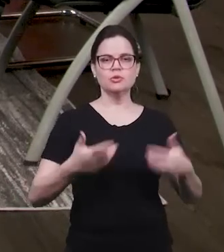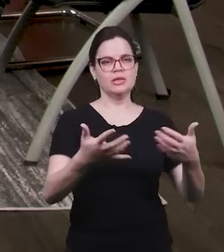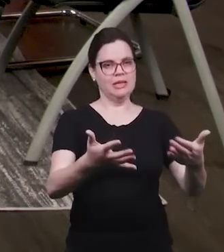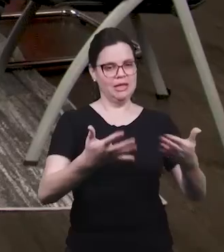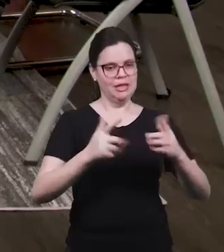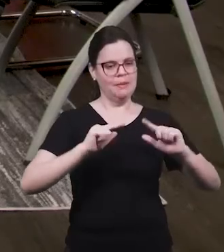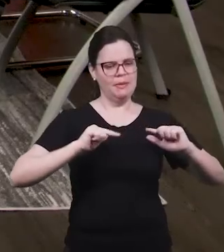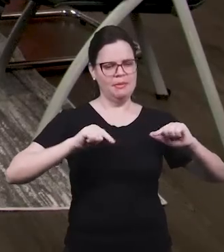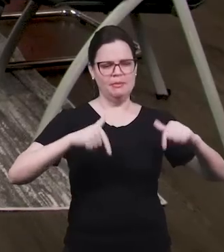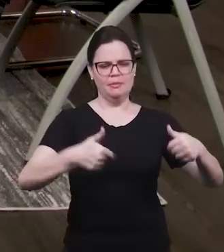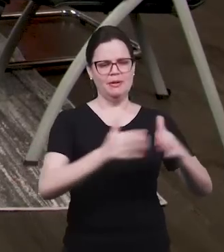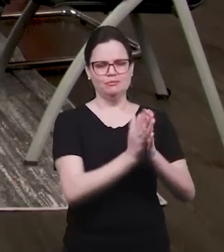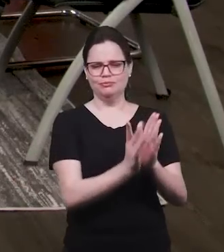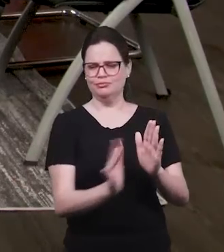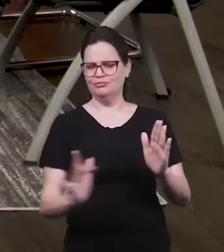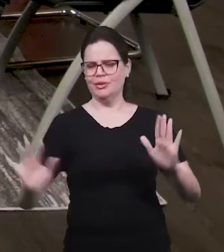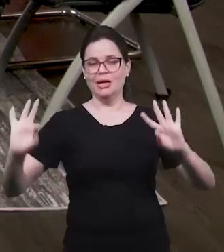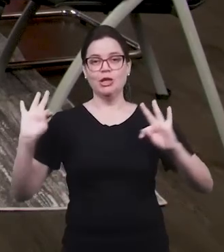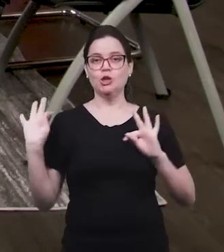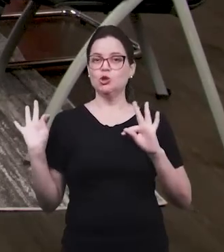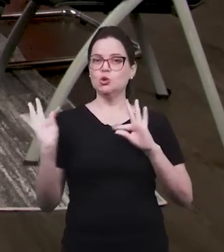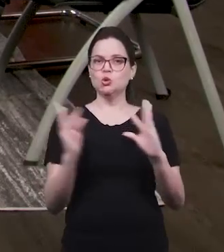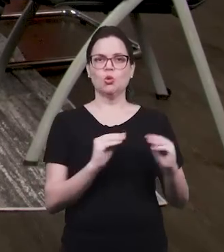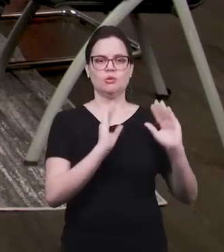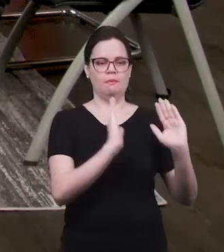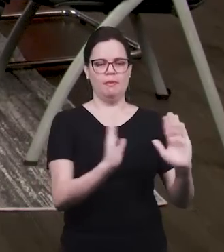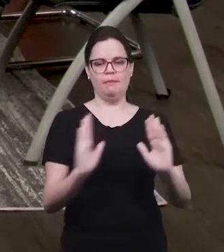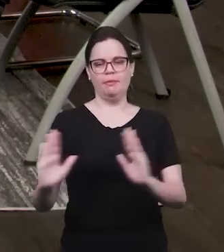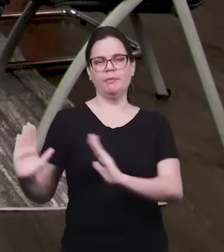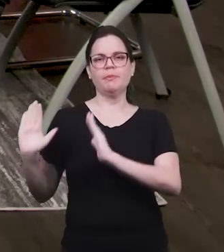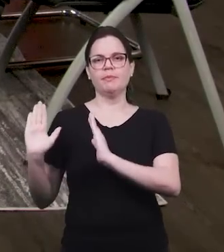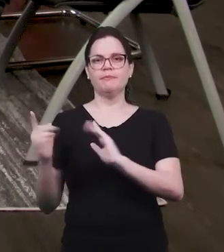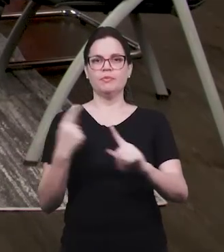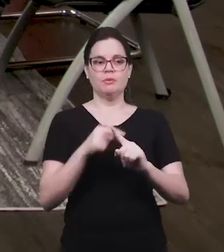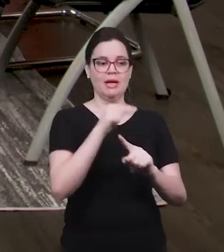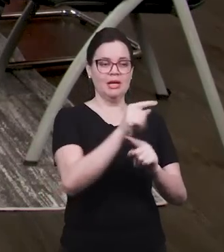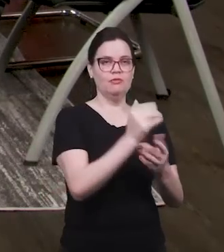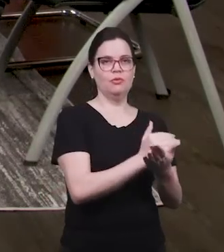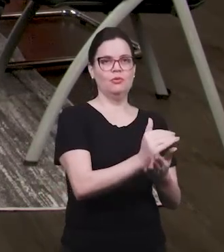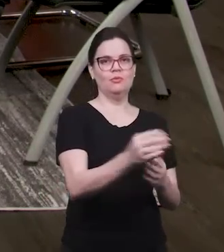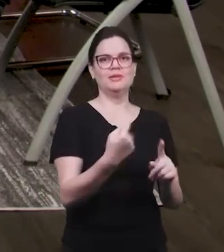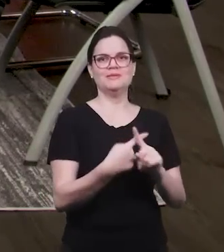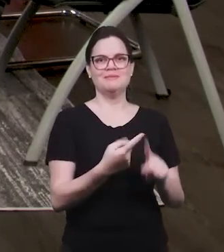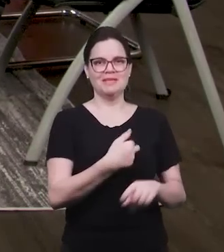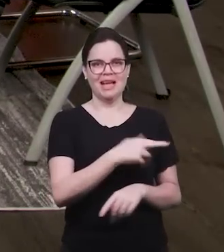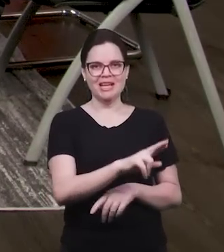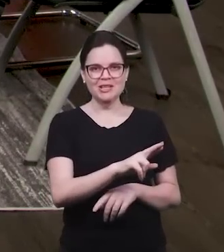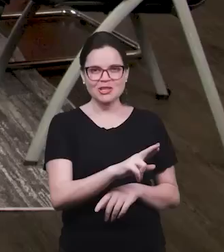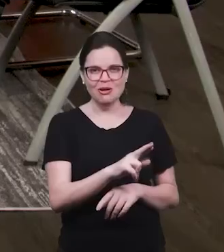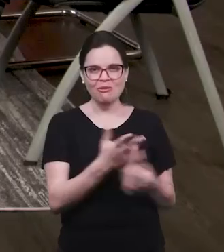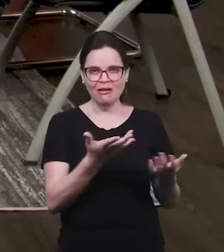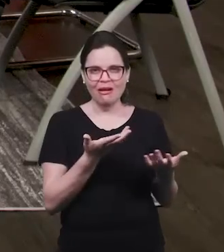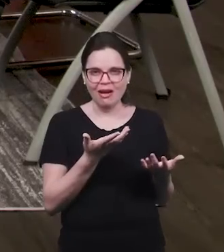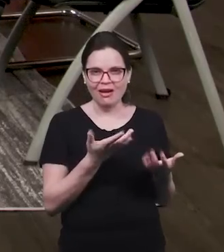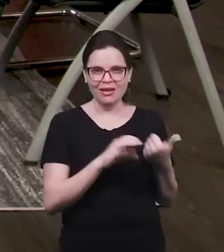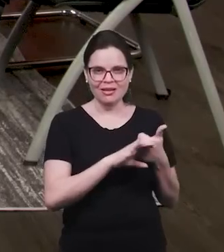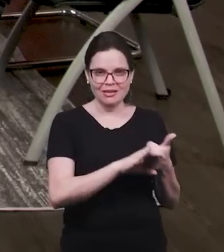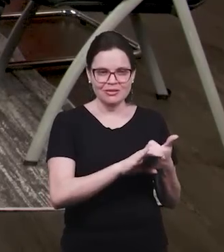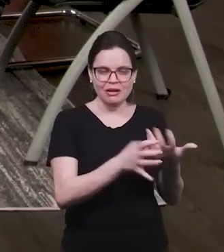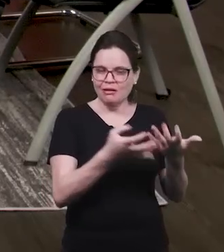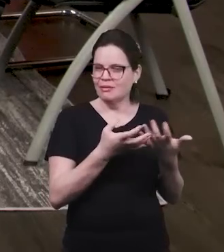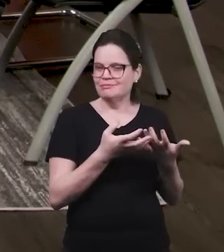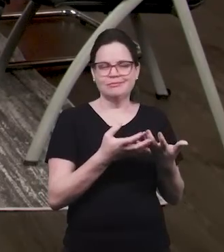Amém. É o início de uma operação de o Espírito Santo. Mas a religião não deixou isso acontecer. Ela